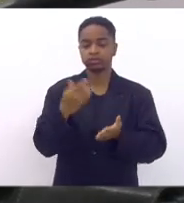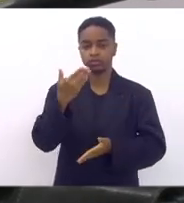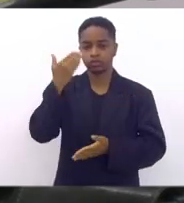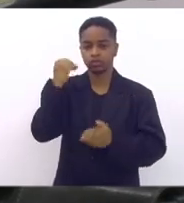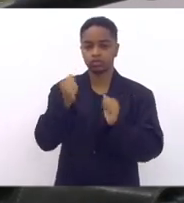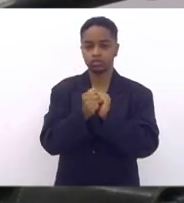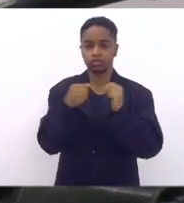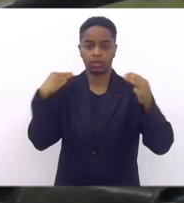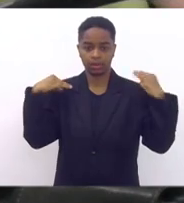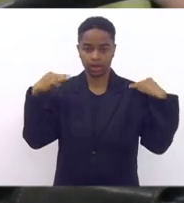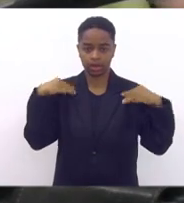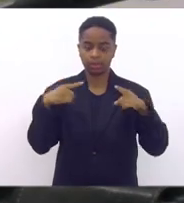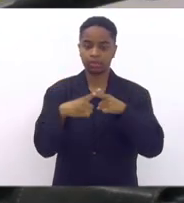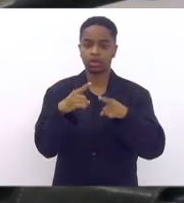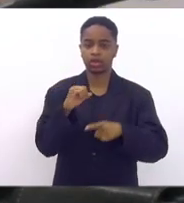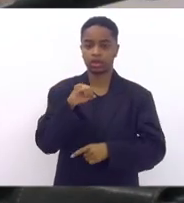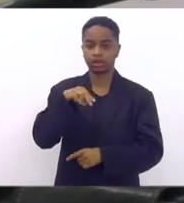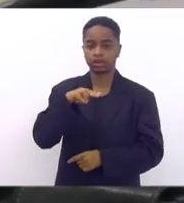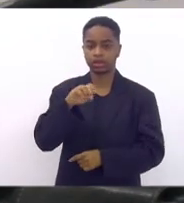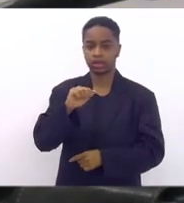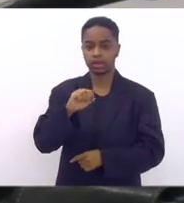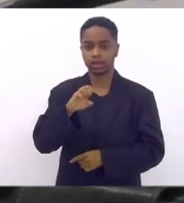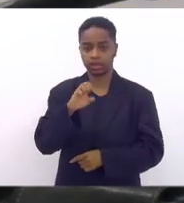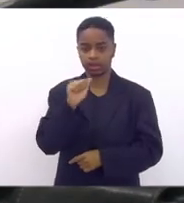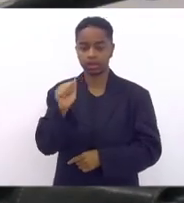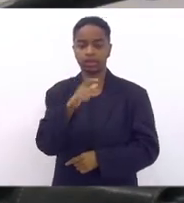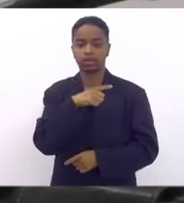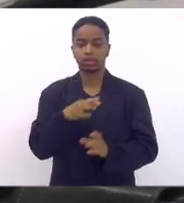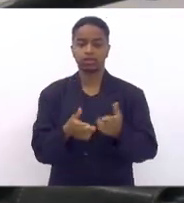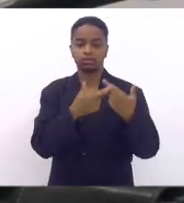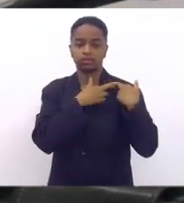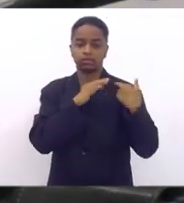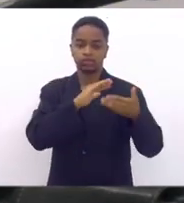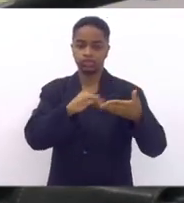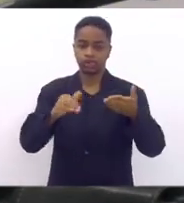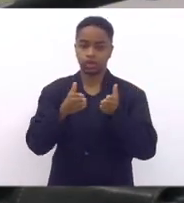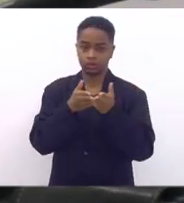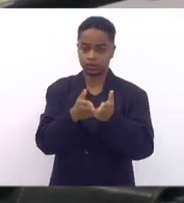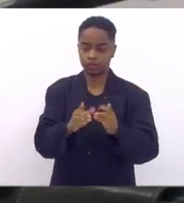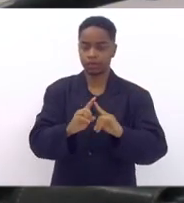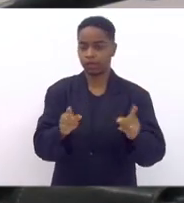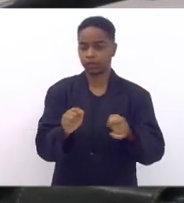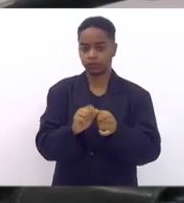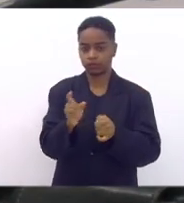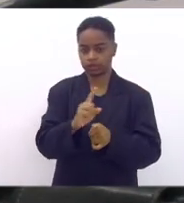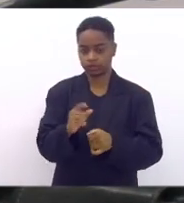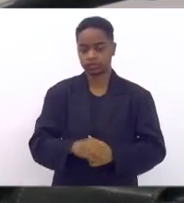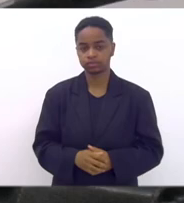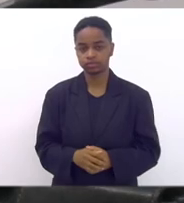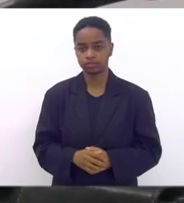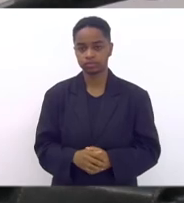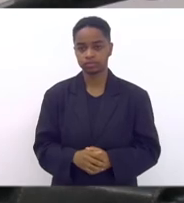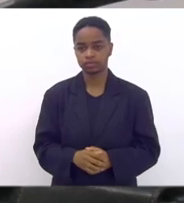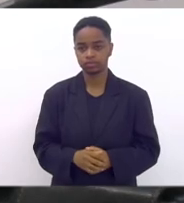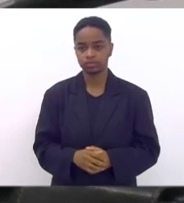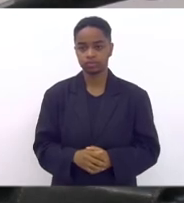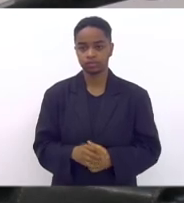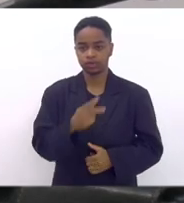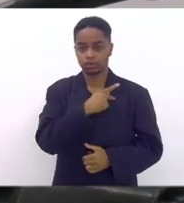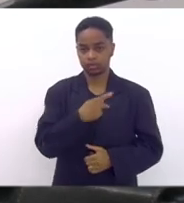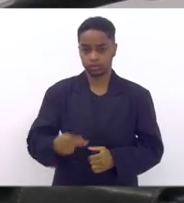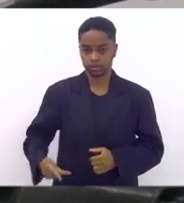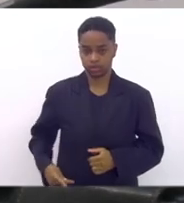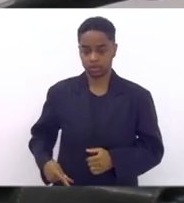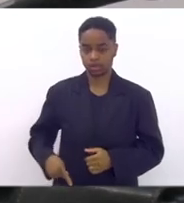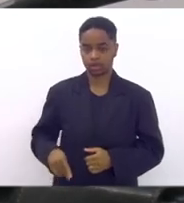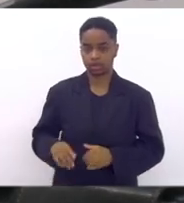assumido a responsabilidade retirar as embarcações e não as retirou mas vamos continuar o que foi apurado até hoje segundo o presidente da concessionária